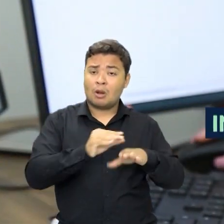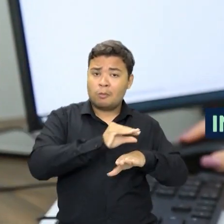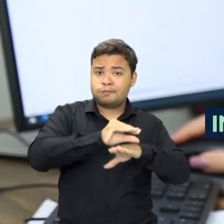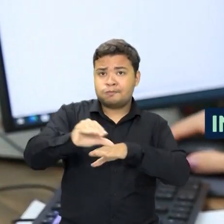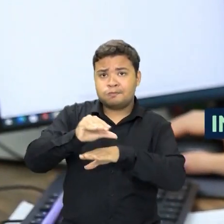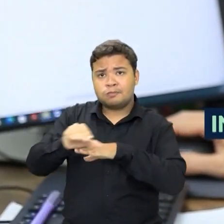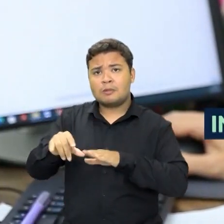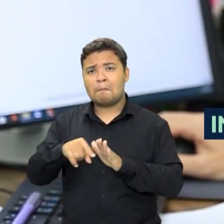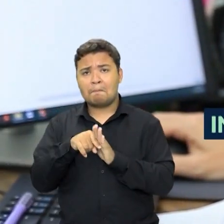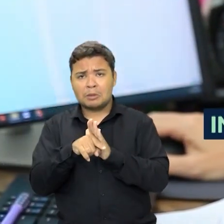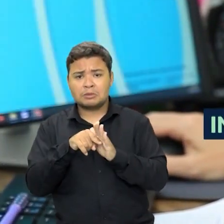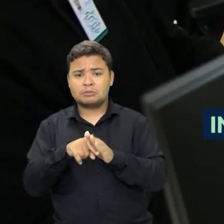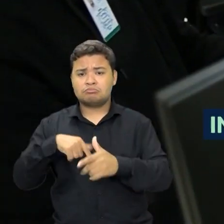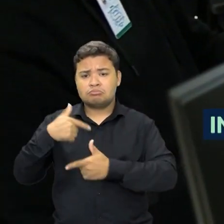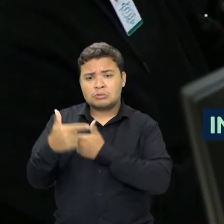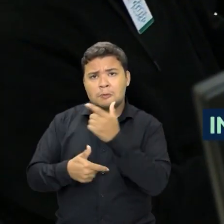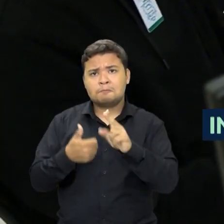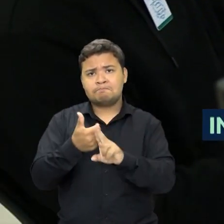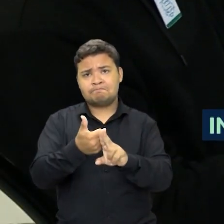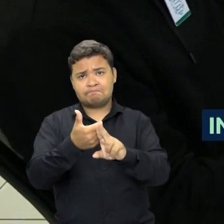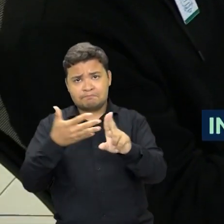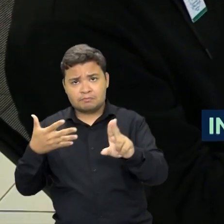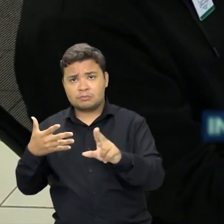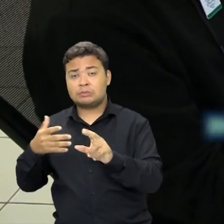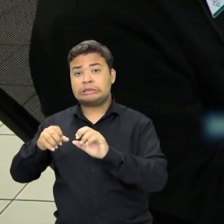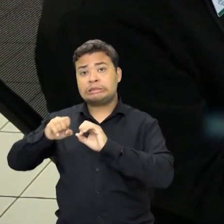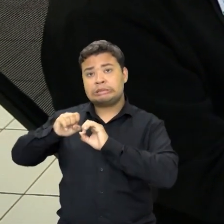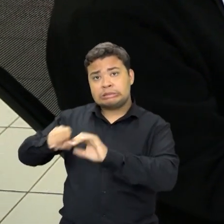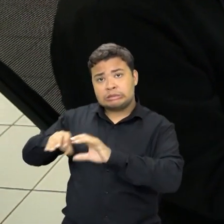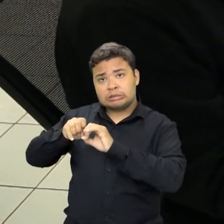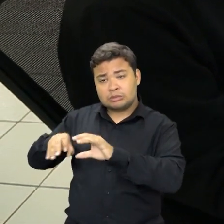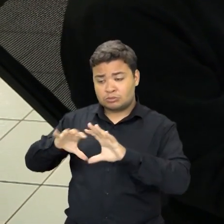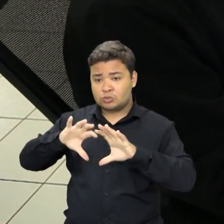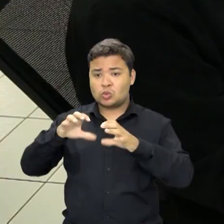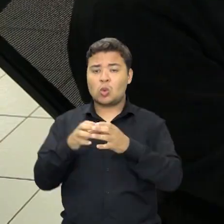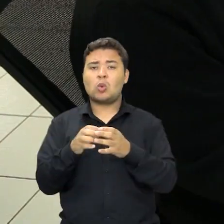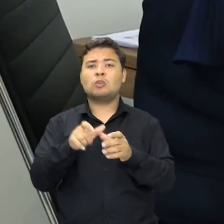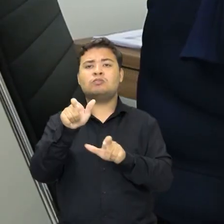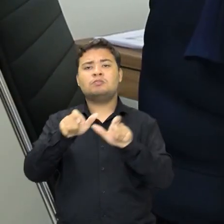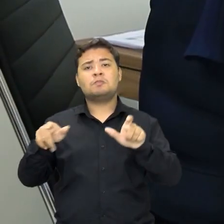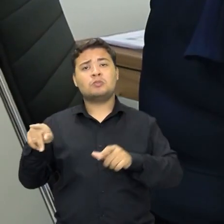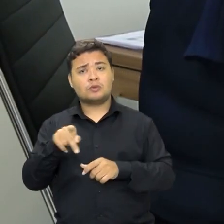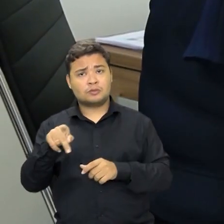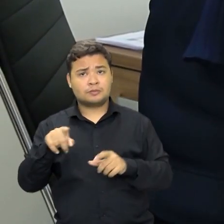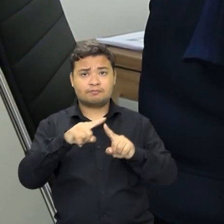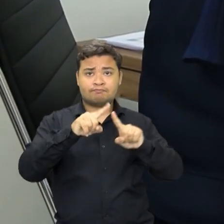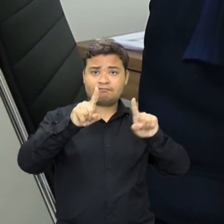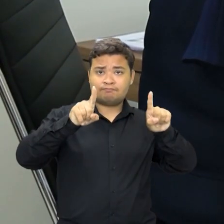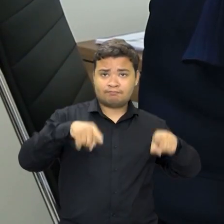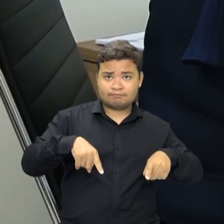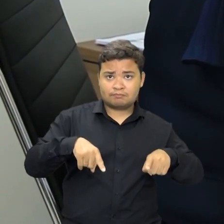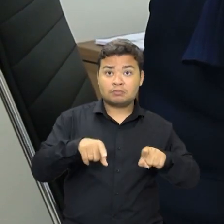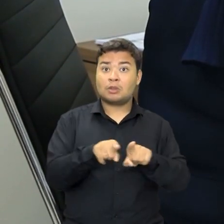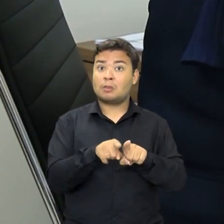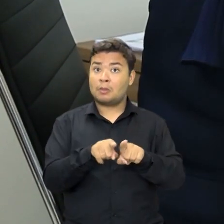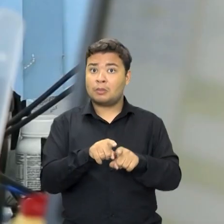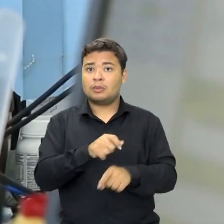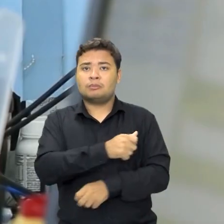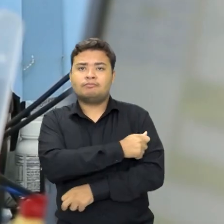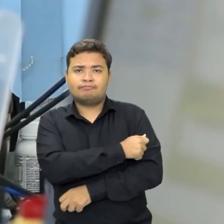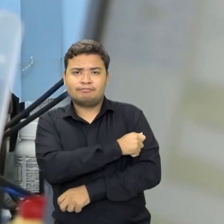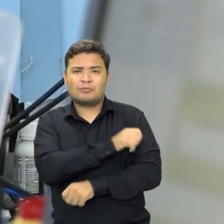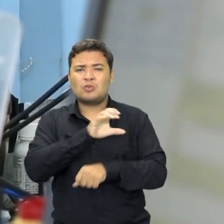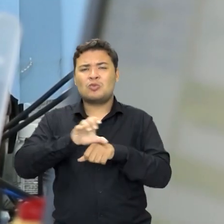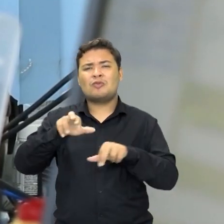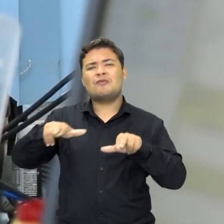financiamento de pesquisas, atividades de extensão e ensino, junto aos professores, técnicos administrativos e